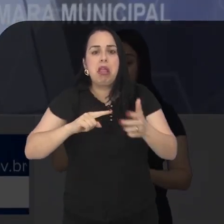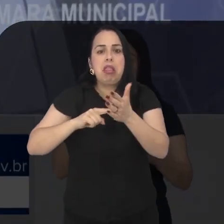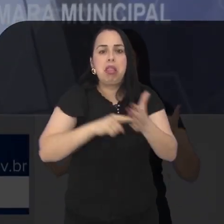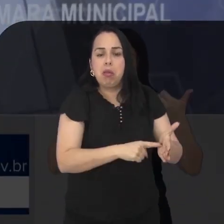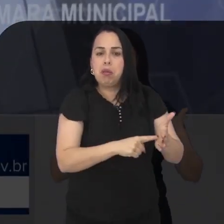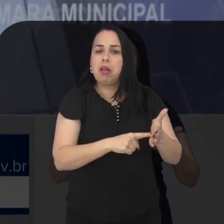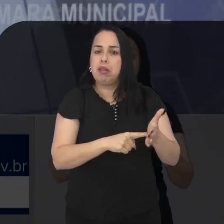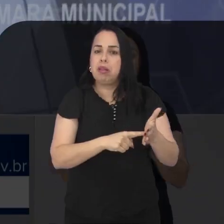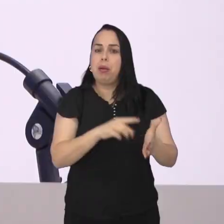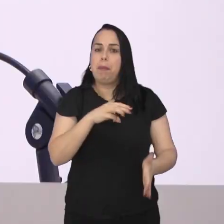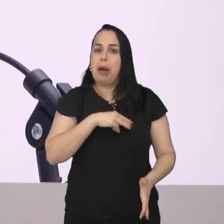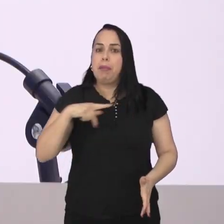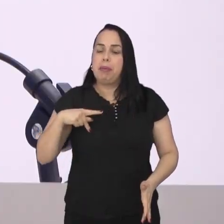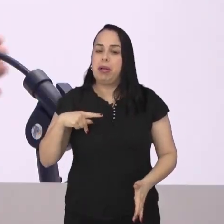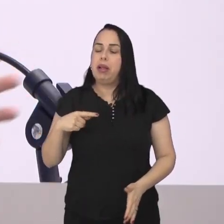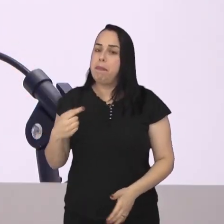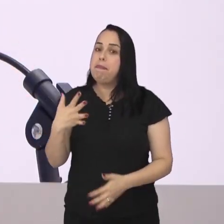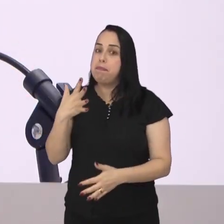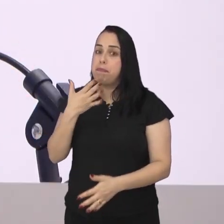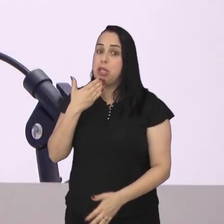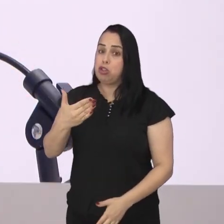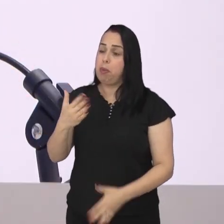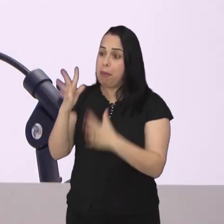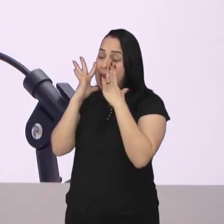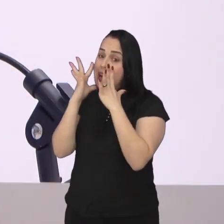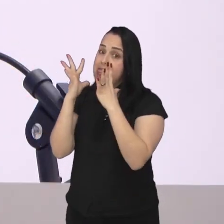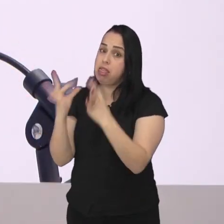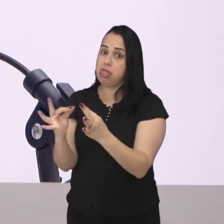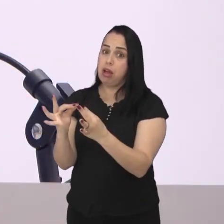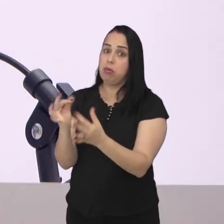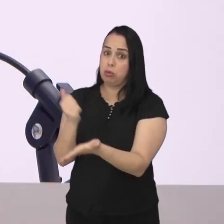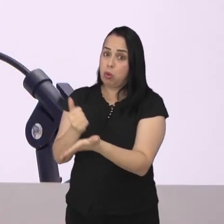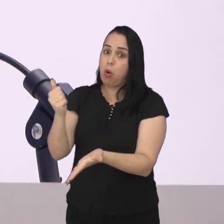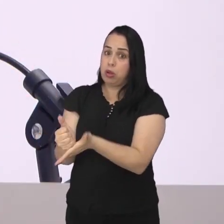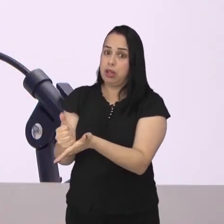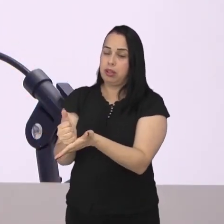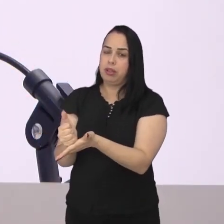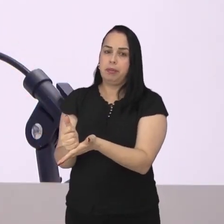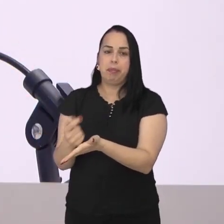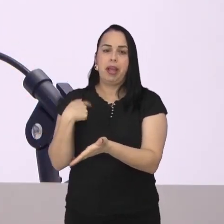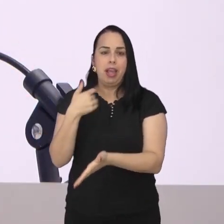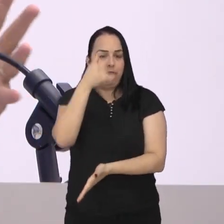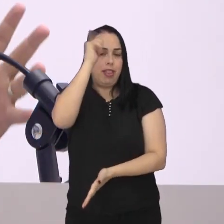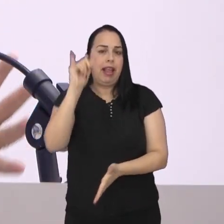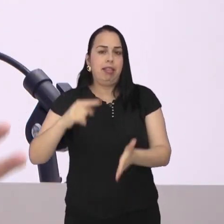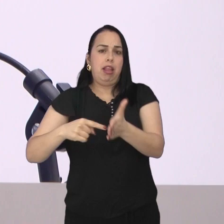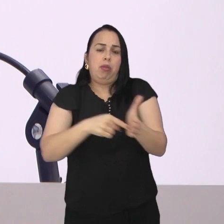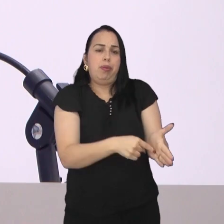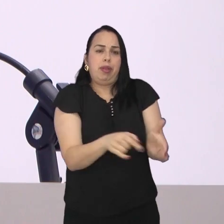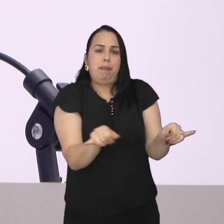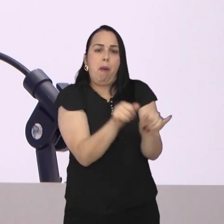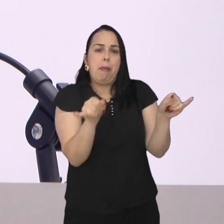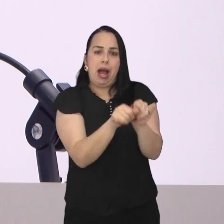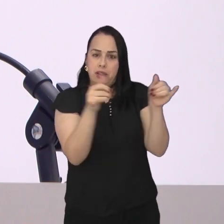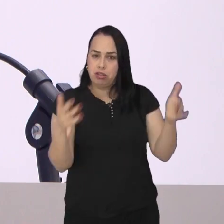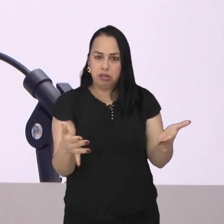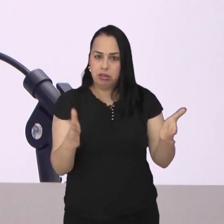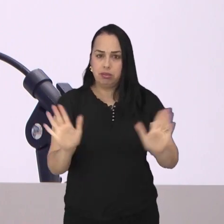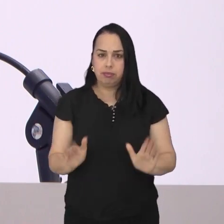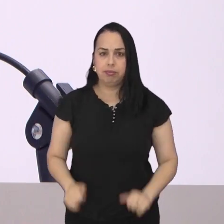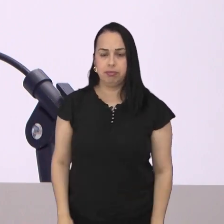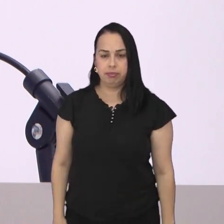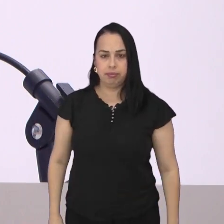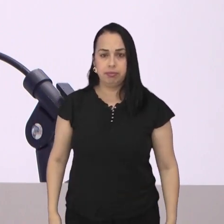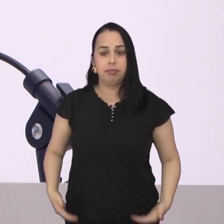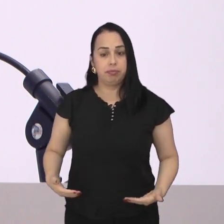ao Ministério Público. O parlamentar pediu mais atenção ao processo para evitar denúncias sem fundamento que poderiam